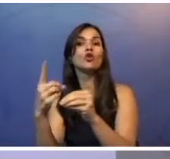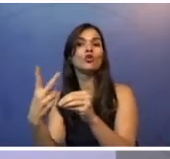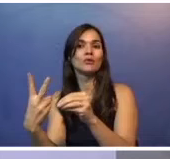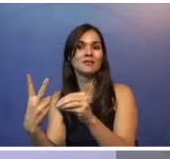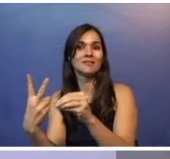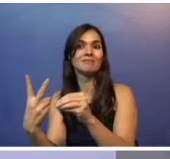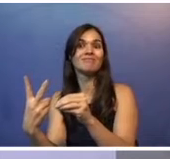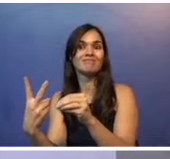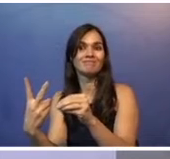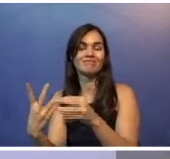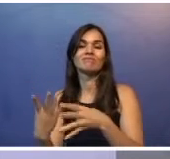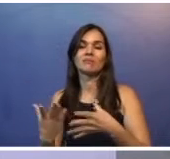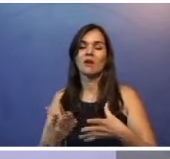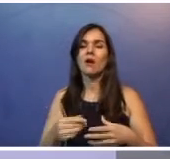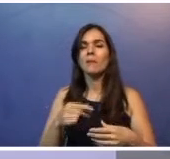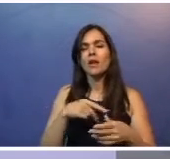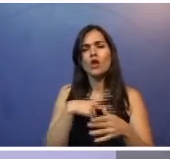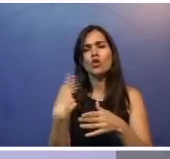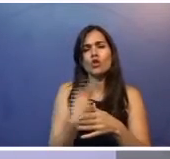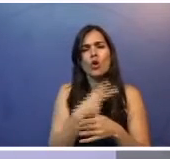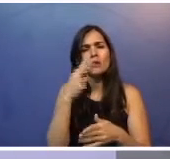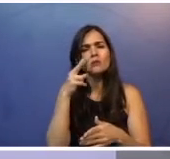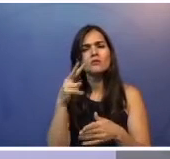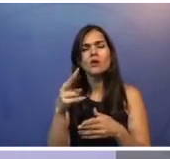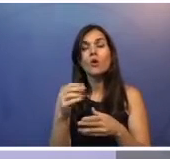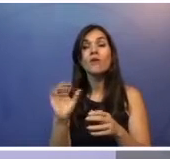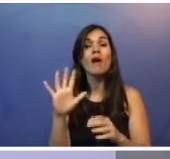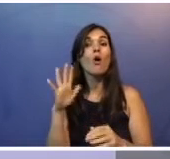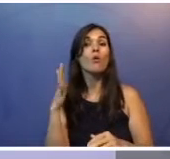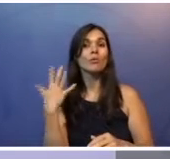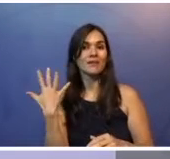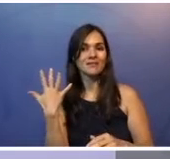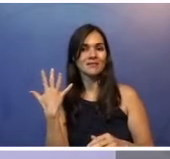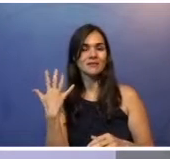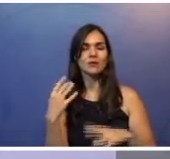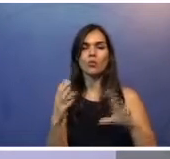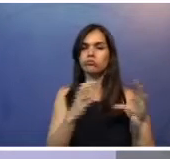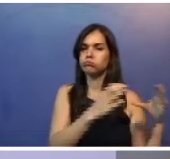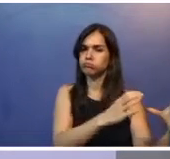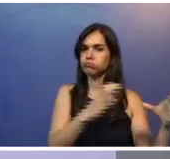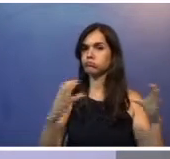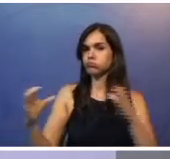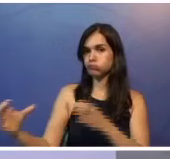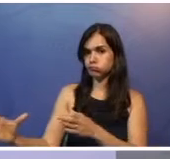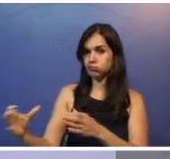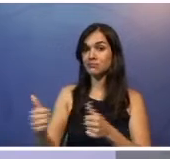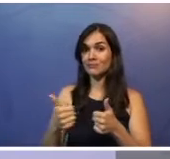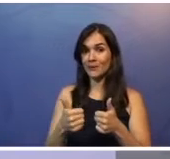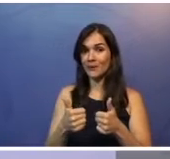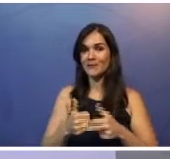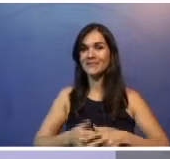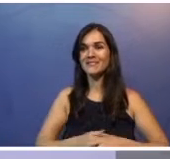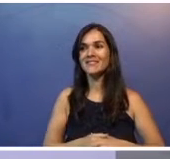12 anos para analisar o que que vai acontecer com a média de idade do grupo